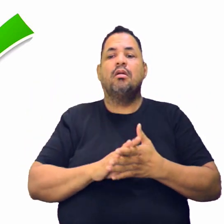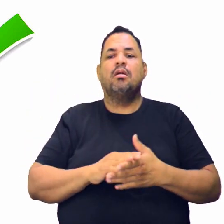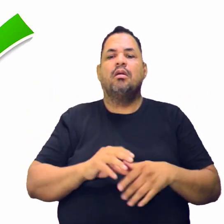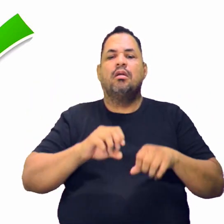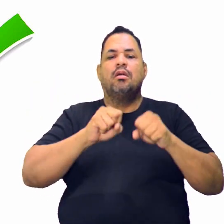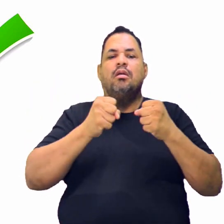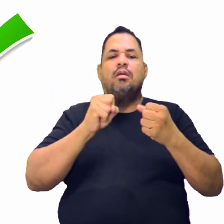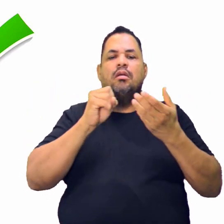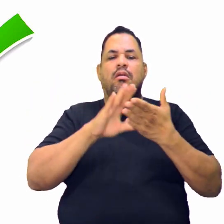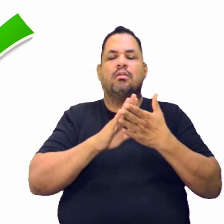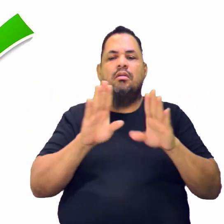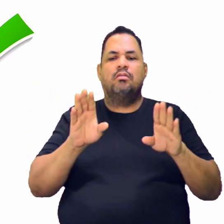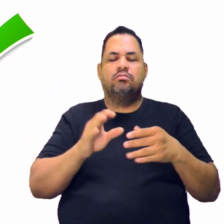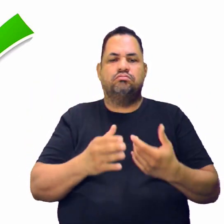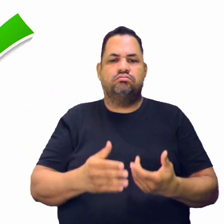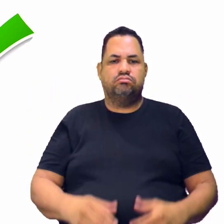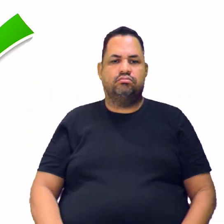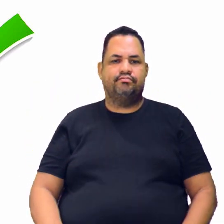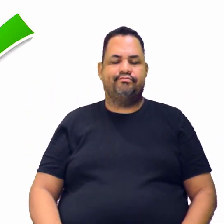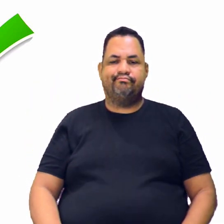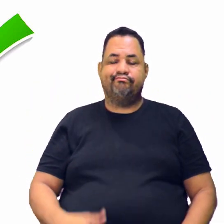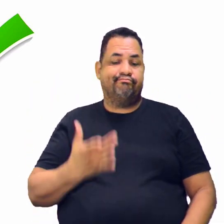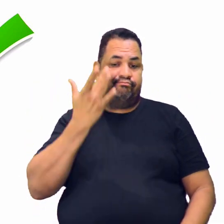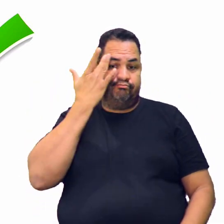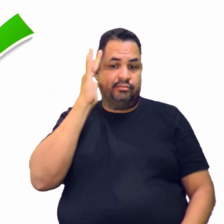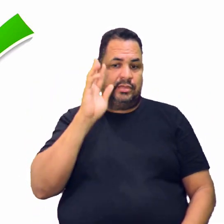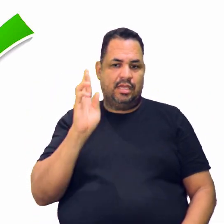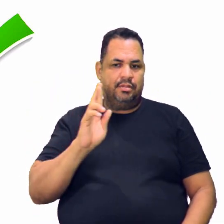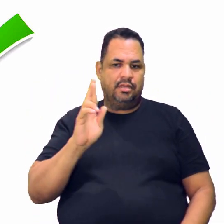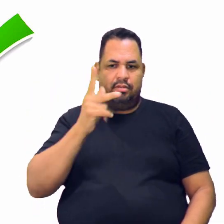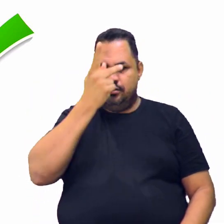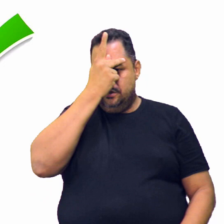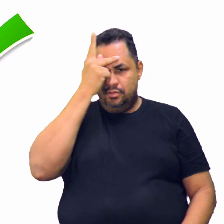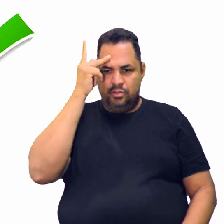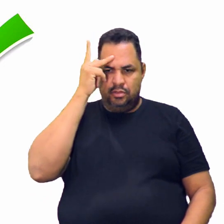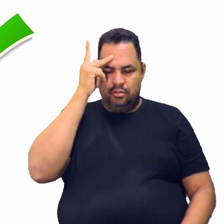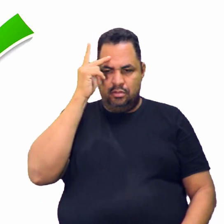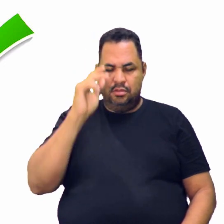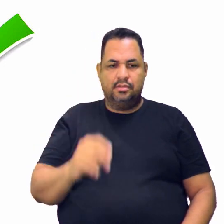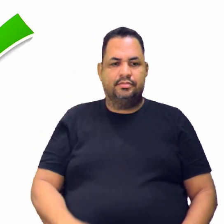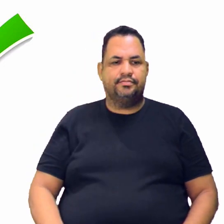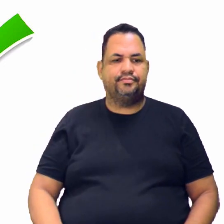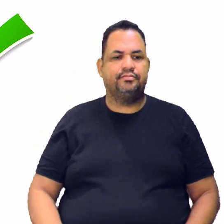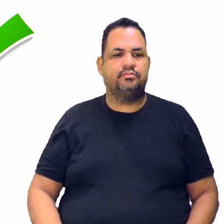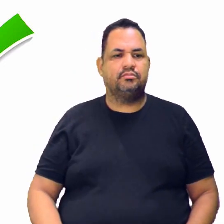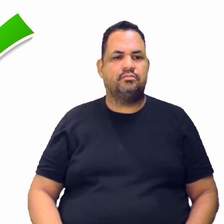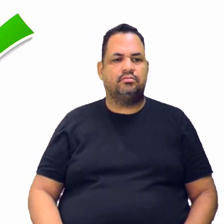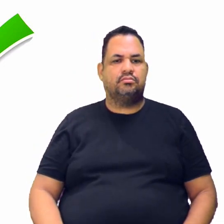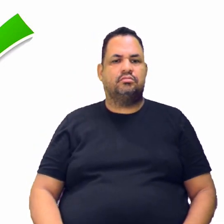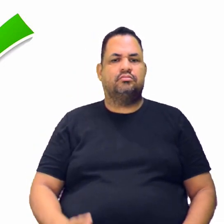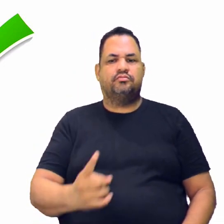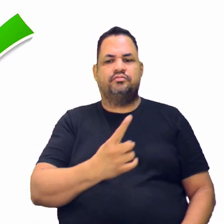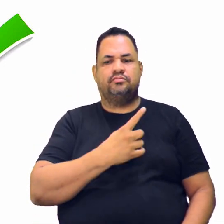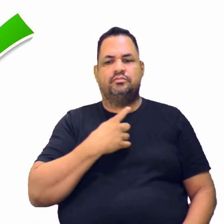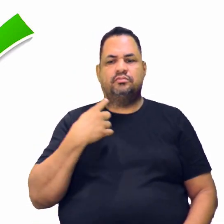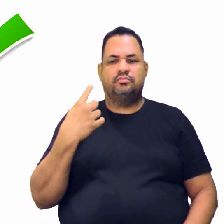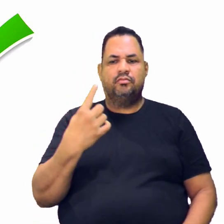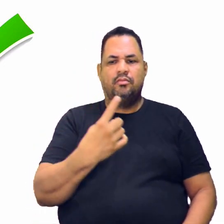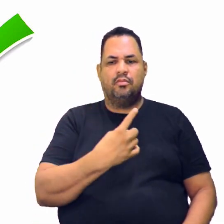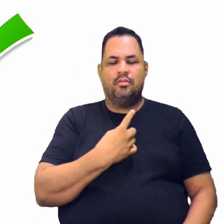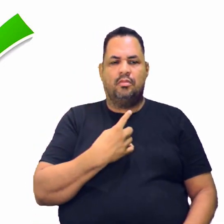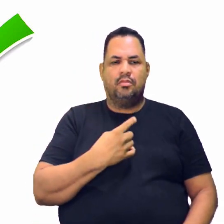quebraram. Quem? Não sei, quebraram. Entendeu? Não quer se comprometer. Então, nós temos